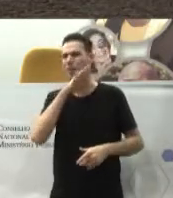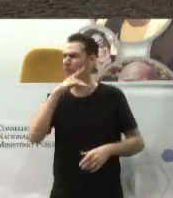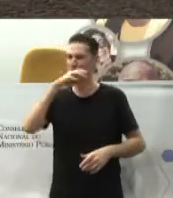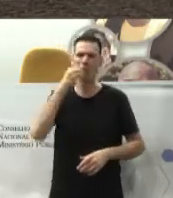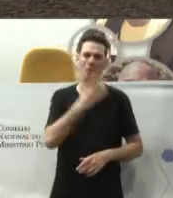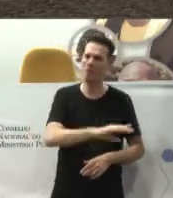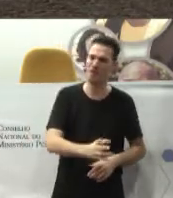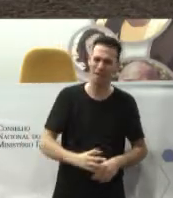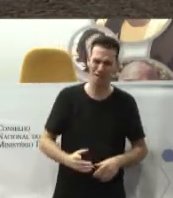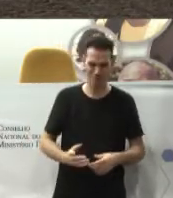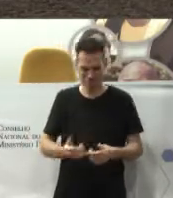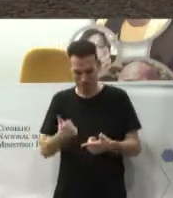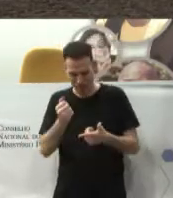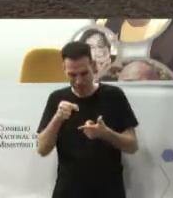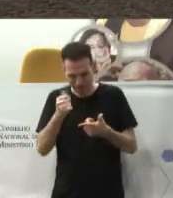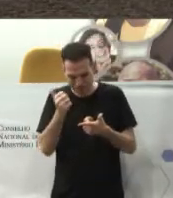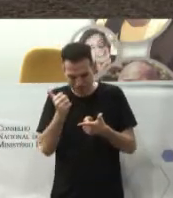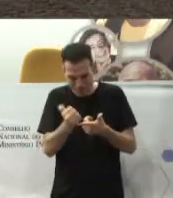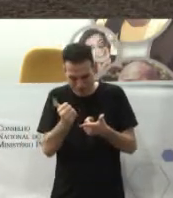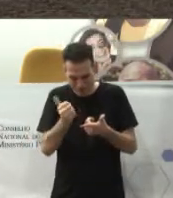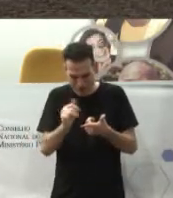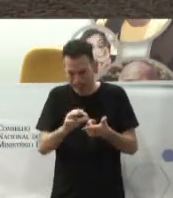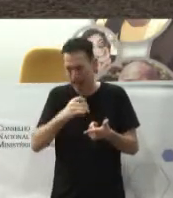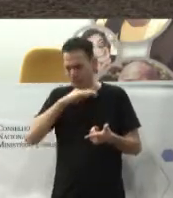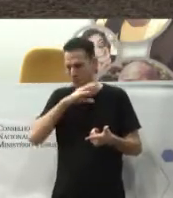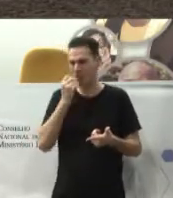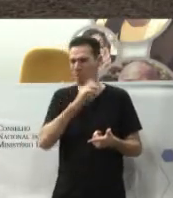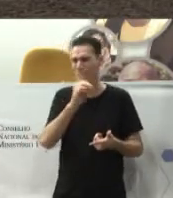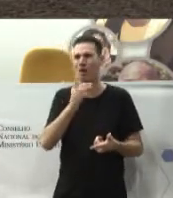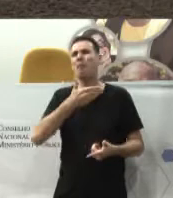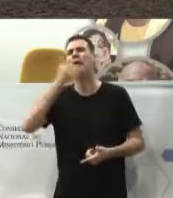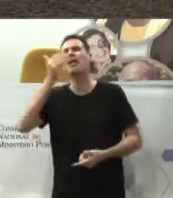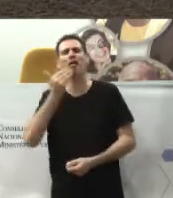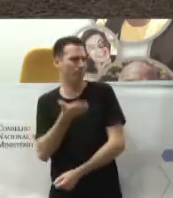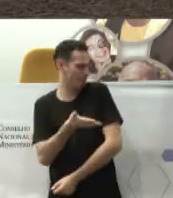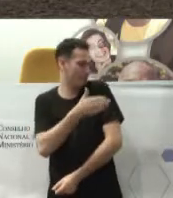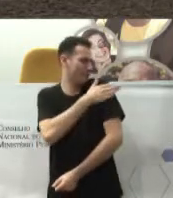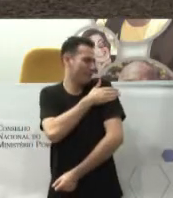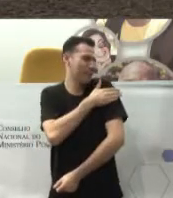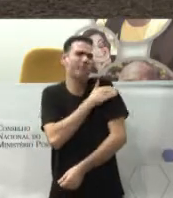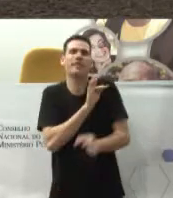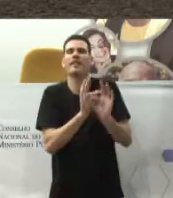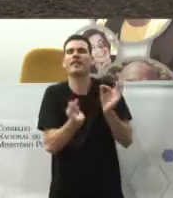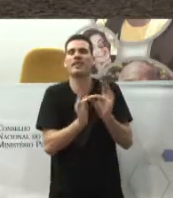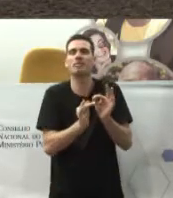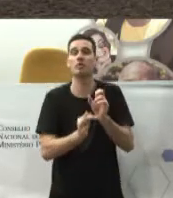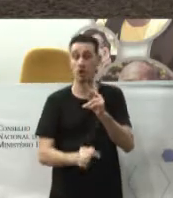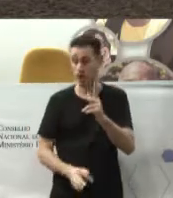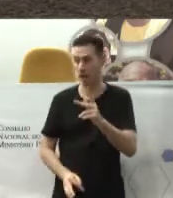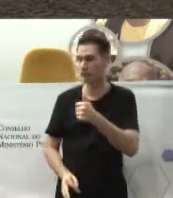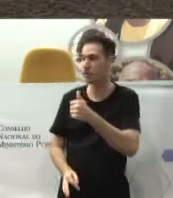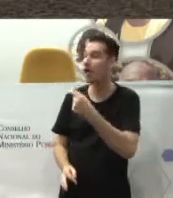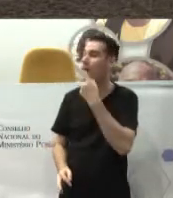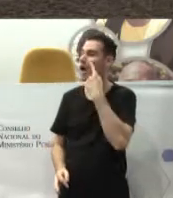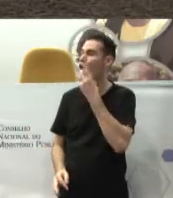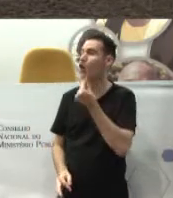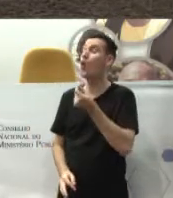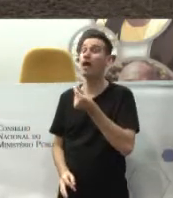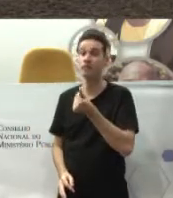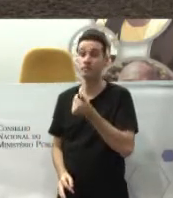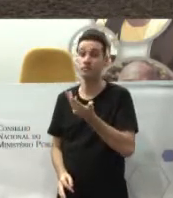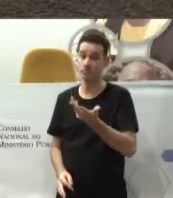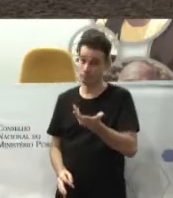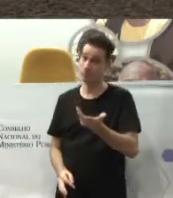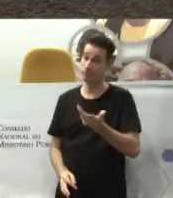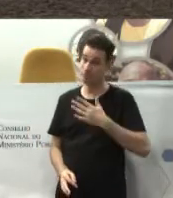Então, é isso. Tá bom. Vamos. É importante? É importante. Quanto custa? Né? Eu falei, o meu grupo é